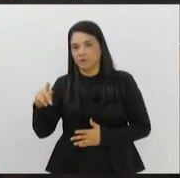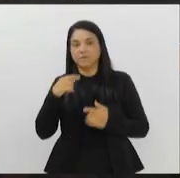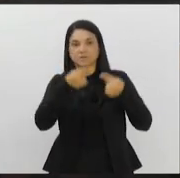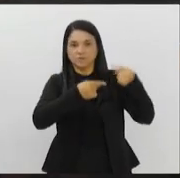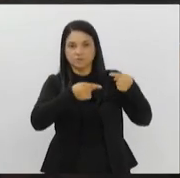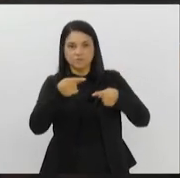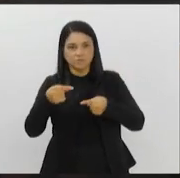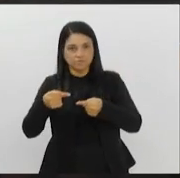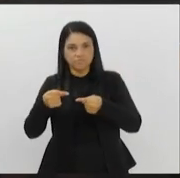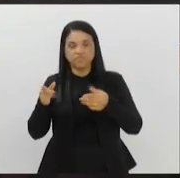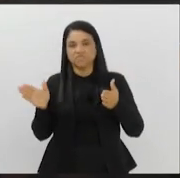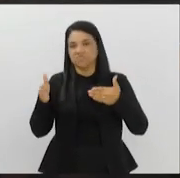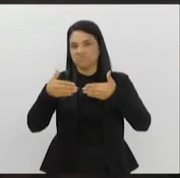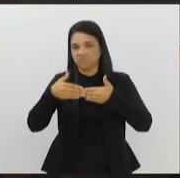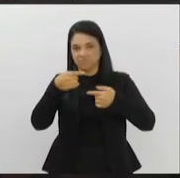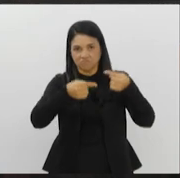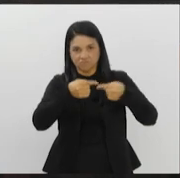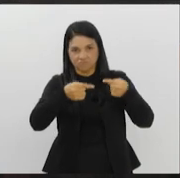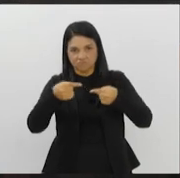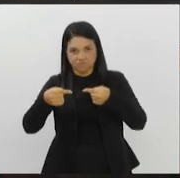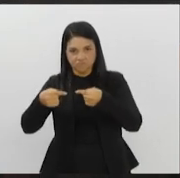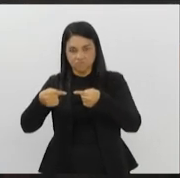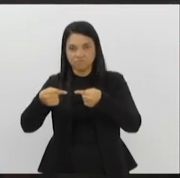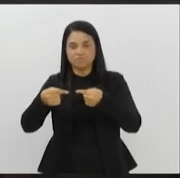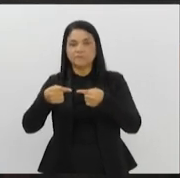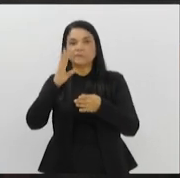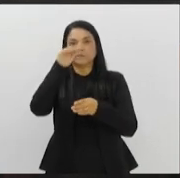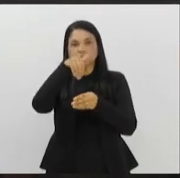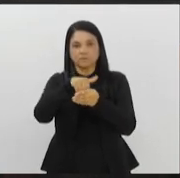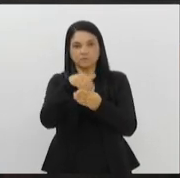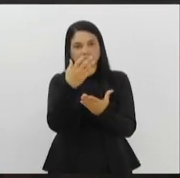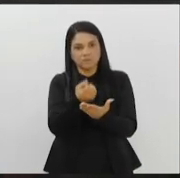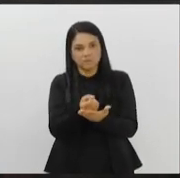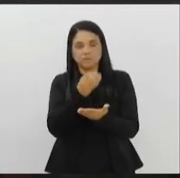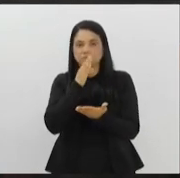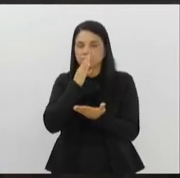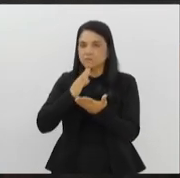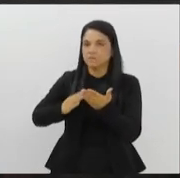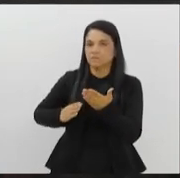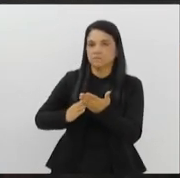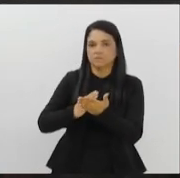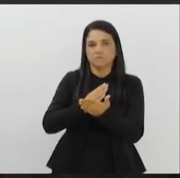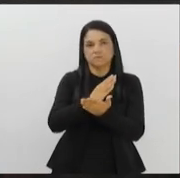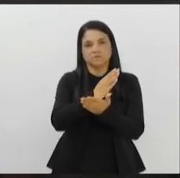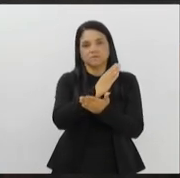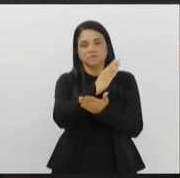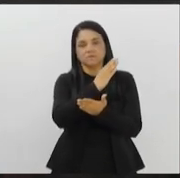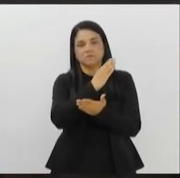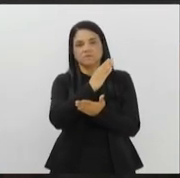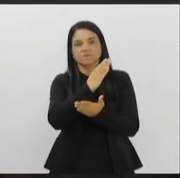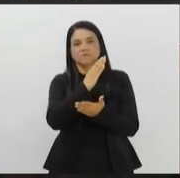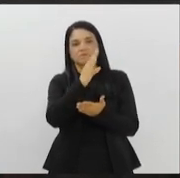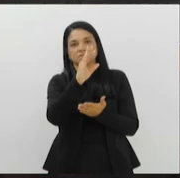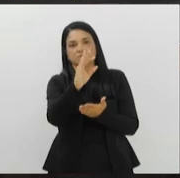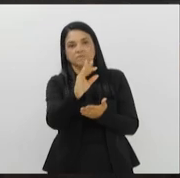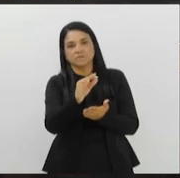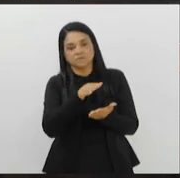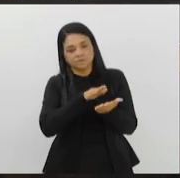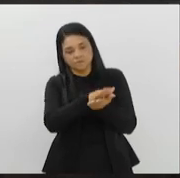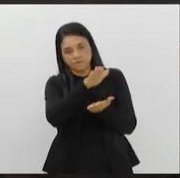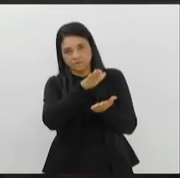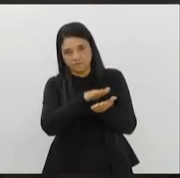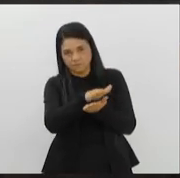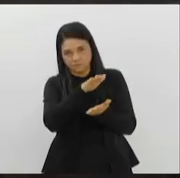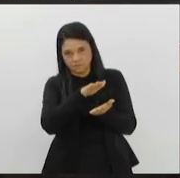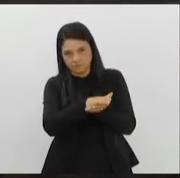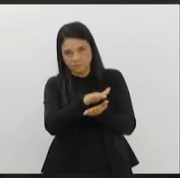não havendo quem queira discutir, encerrada a discussão. Em votação, senhores que aprovam, permaneçam como estão. Aprovado, vai a publicação.